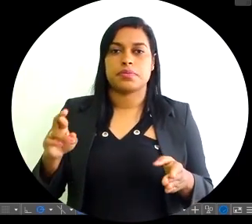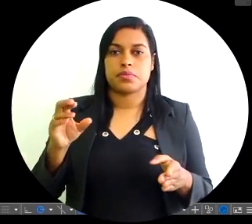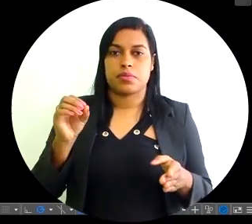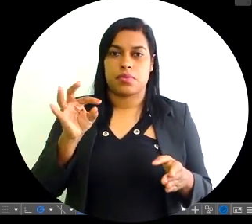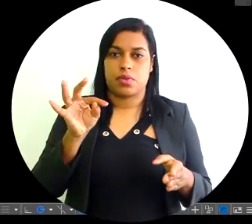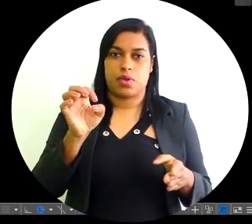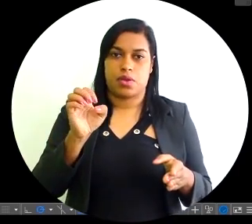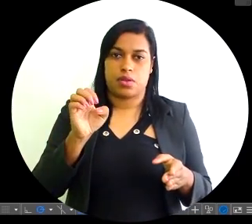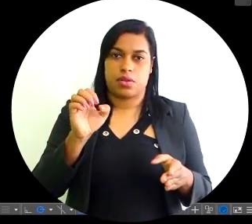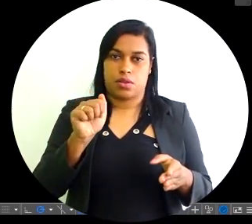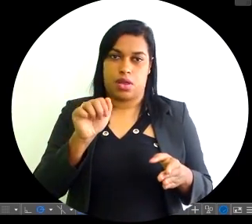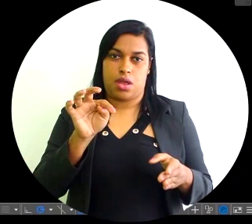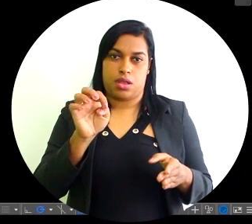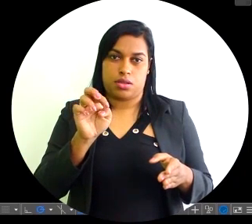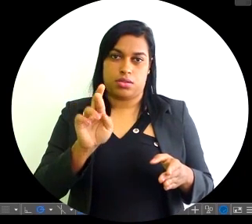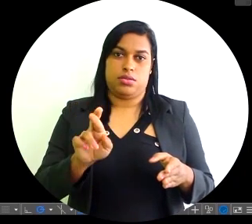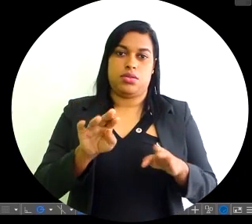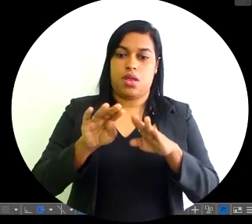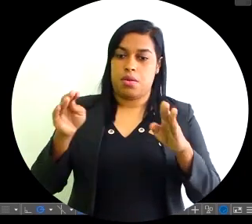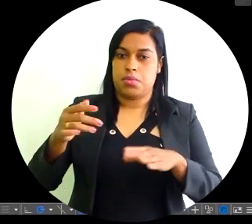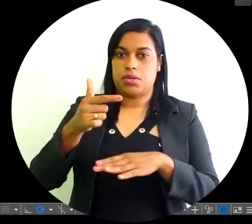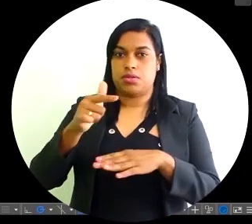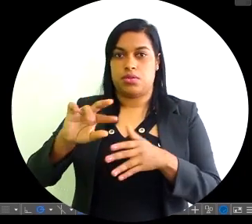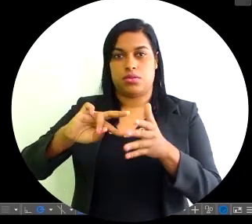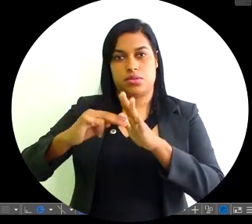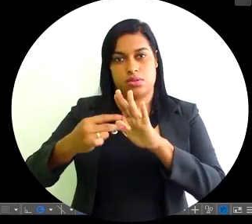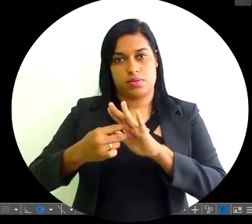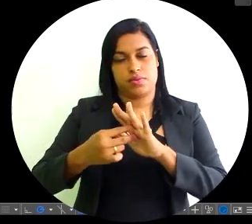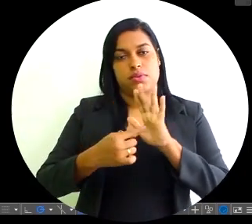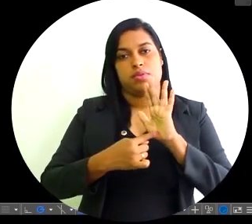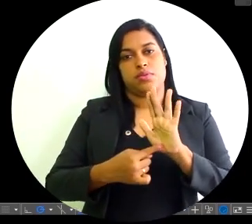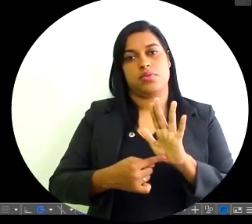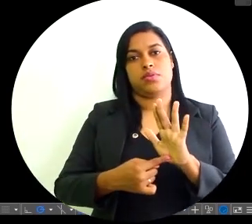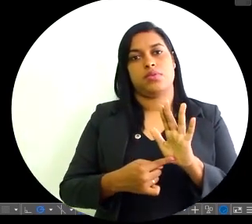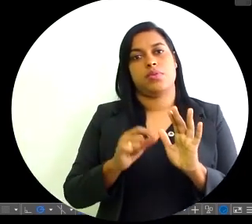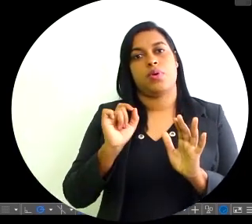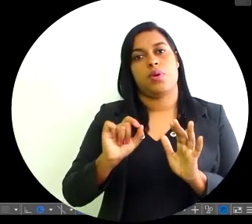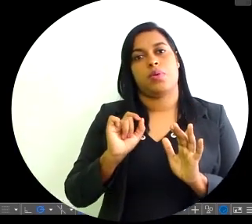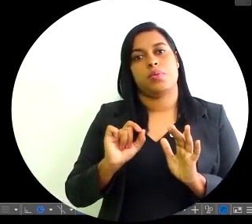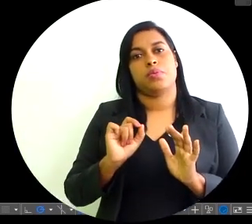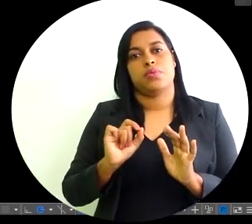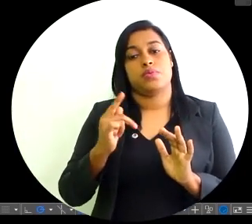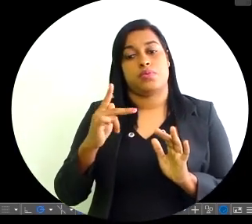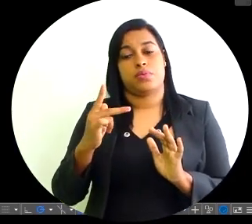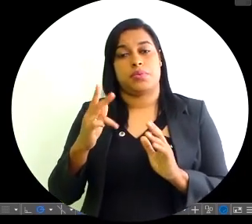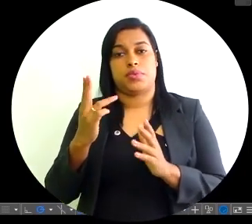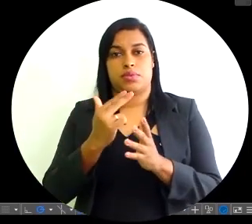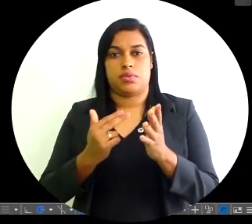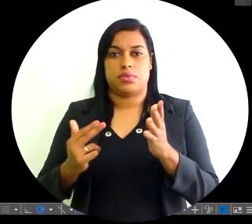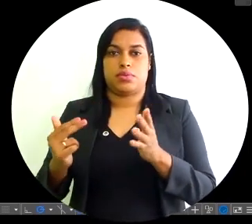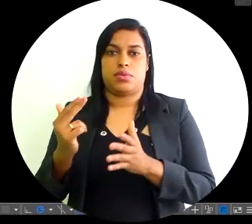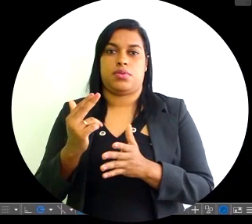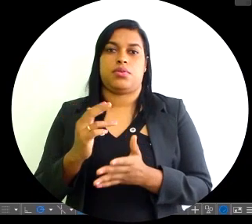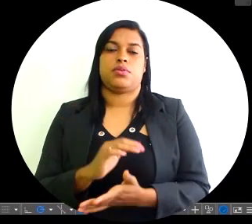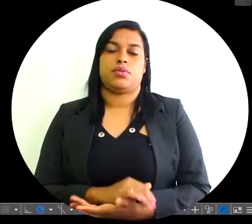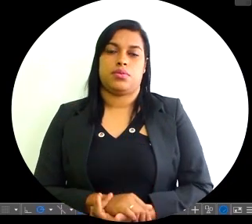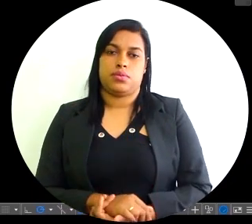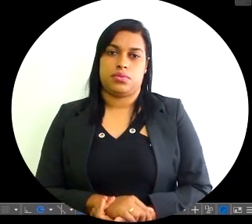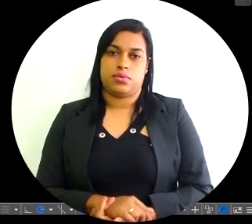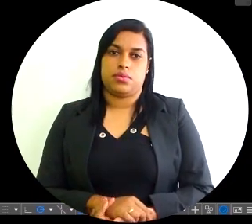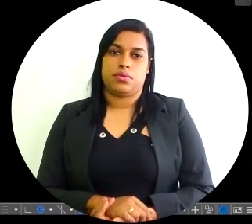o comando Rotate para rotacionar e colocar a mesa no outro sentido. A gente vai aplicar, então, nesse caso, sobre essa